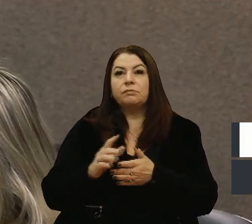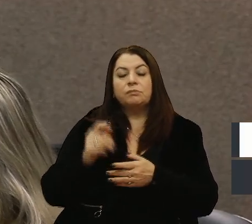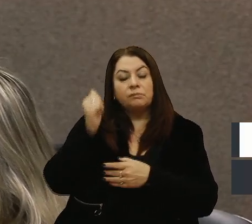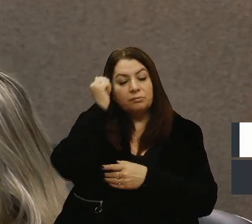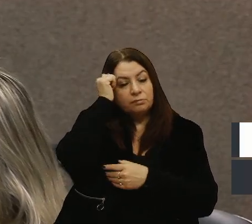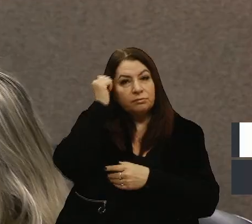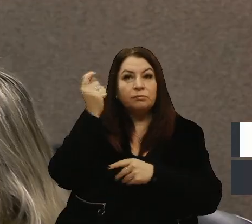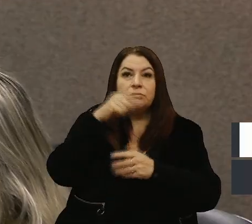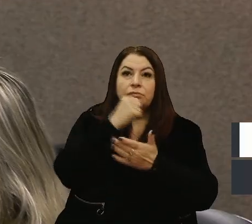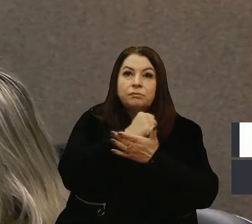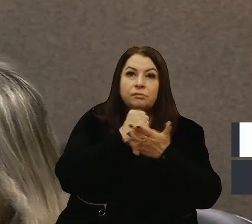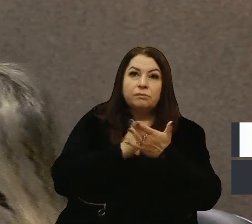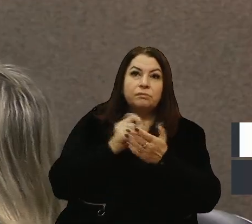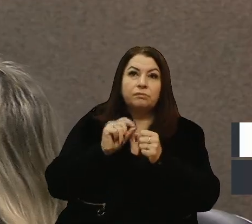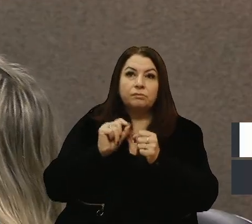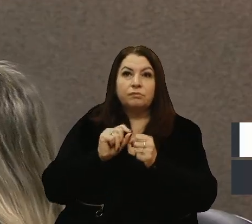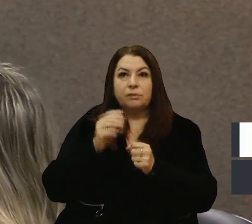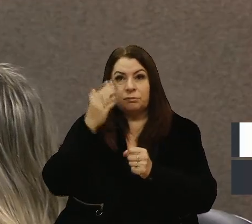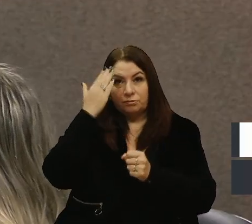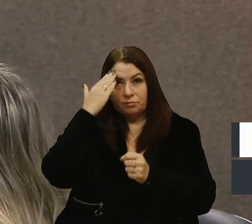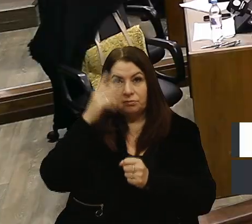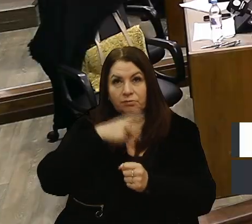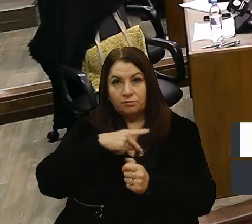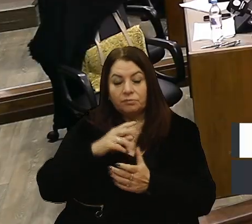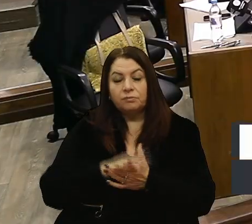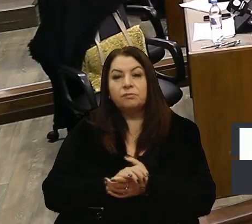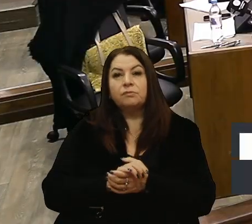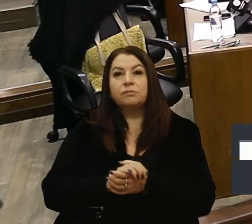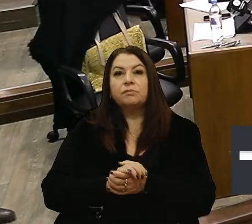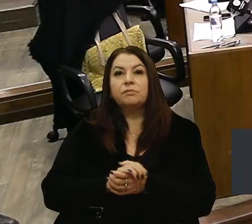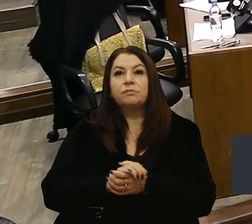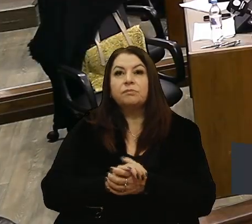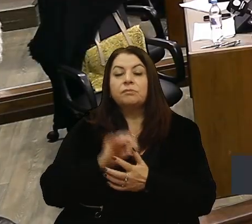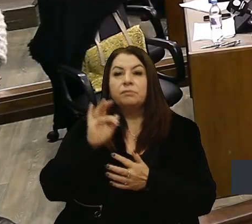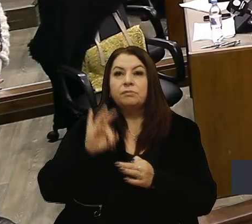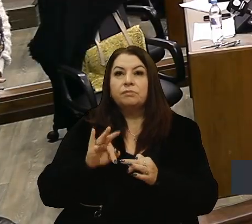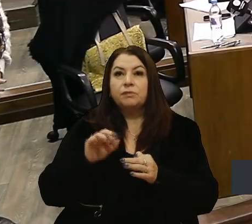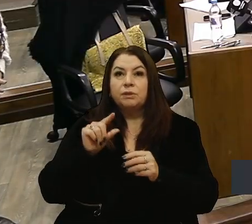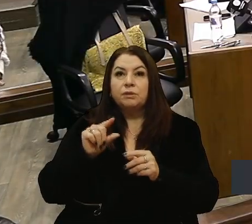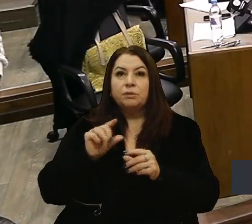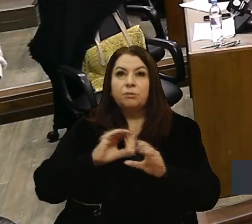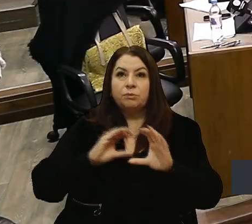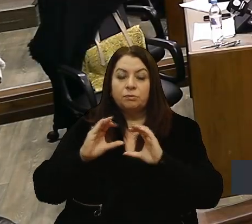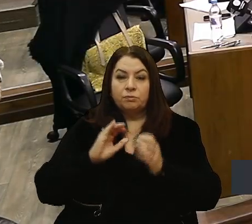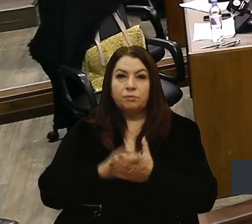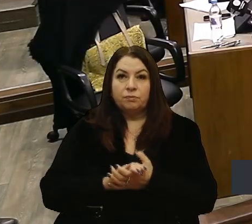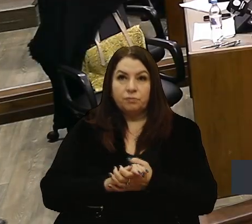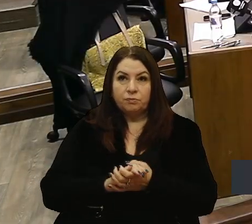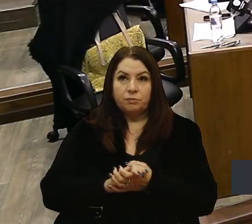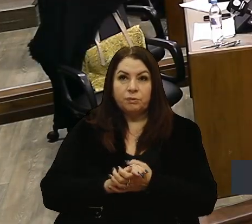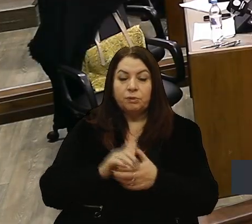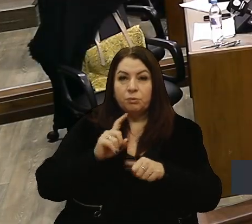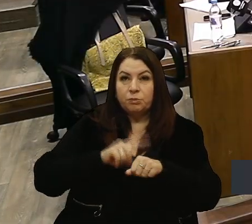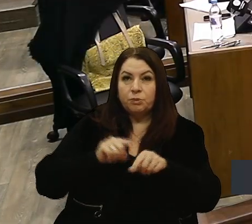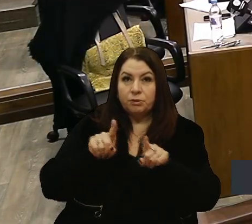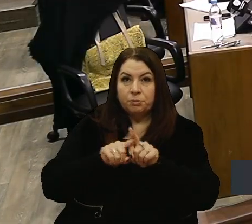essa contratação não seja feita. Muito obrigado, presidente. Encerradas as pequenas comunicações, momento em que também se encerra